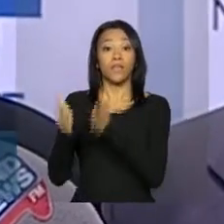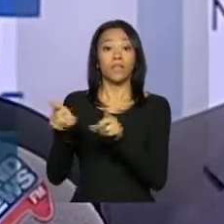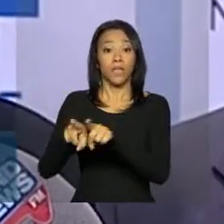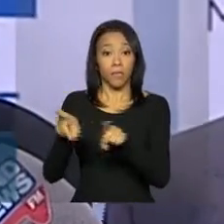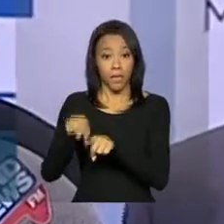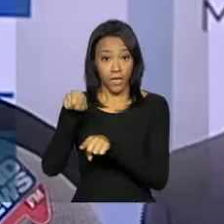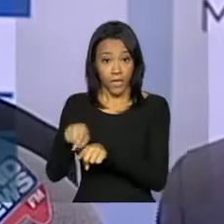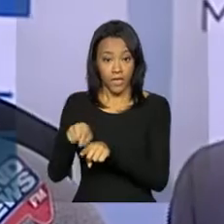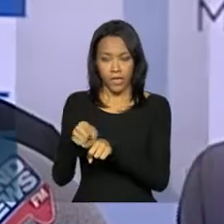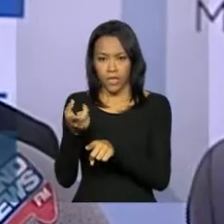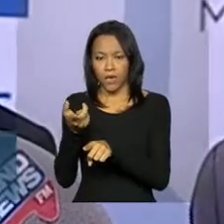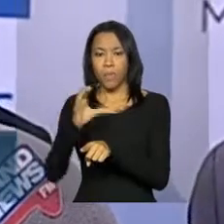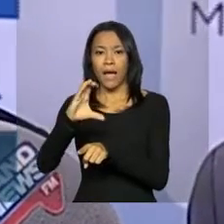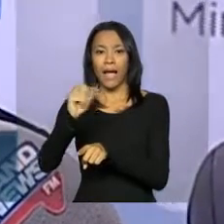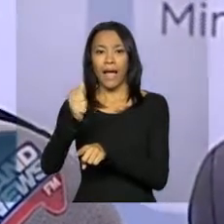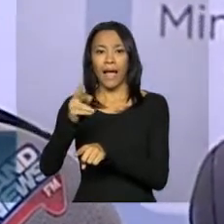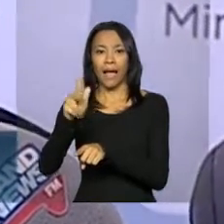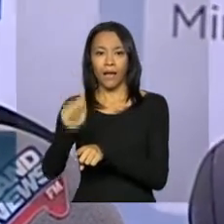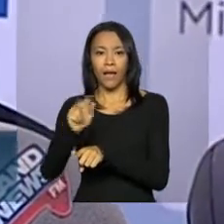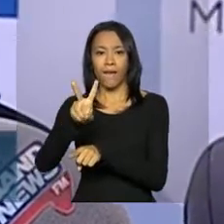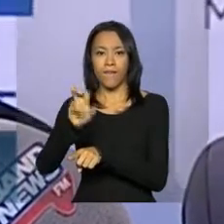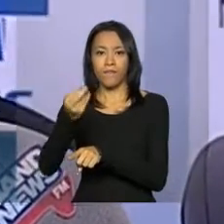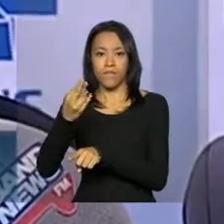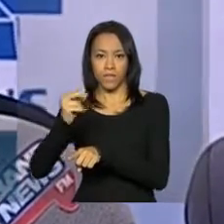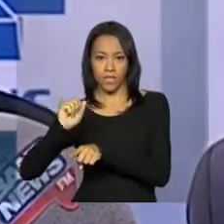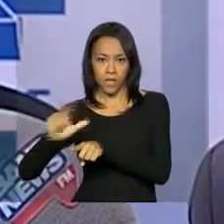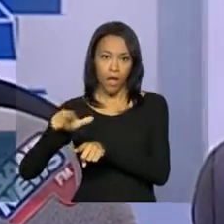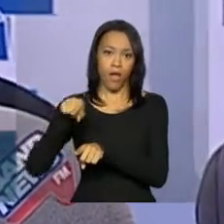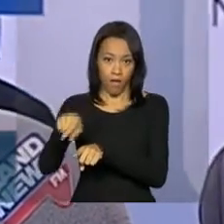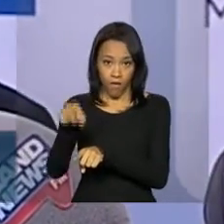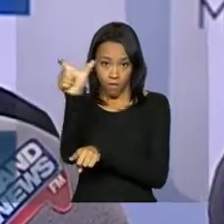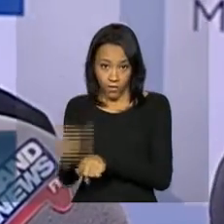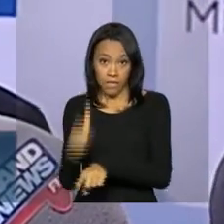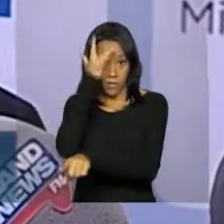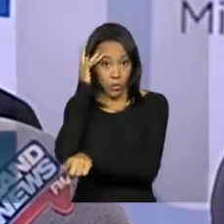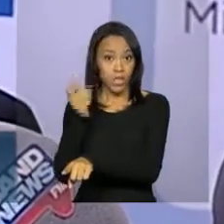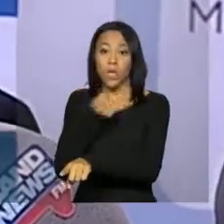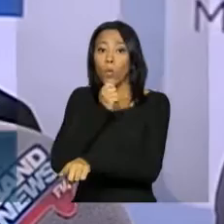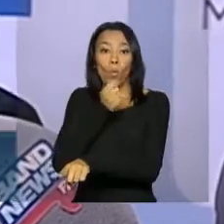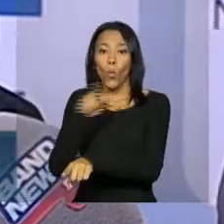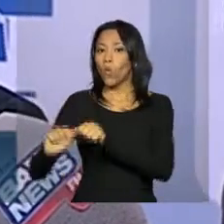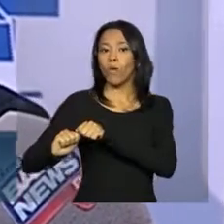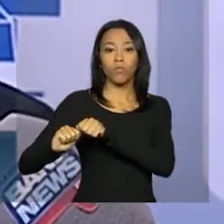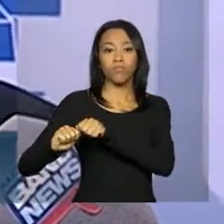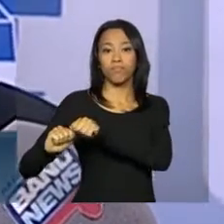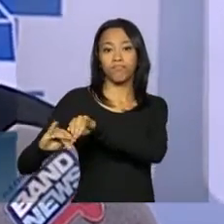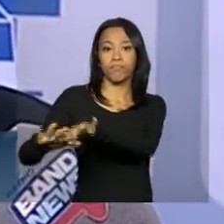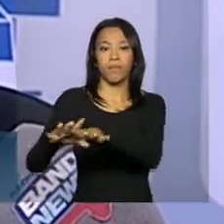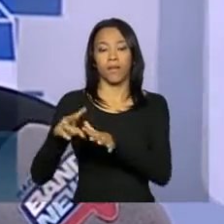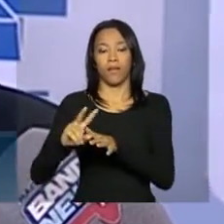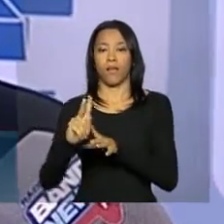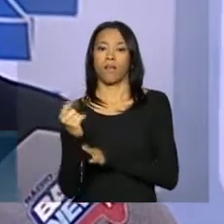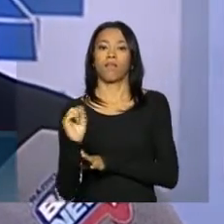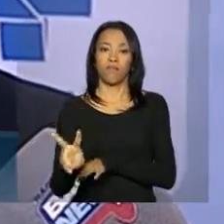viral imperceptível nos 90% tratados, ou seja, de pessoas que não vão transmitir a AIDS. Chamo a